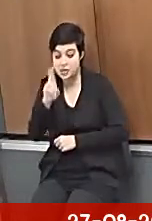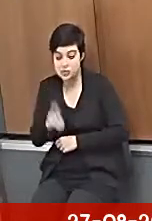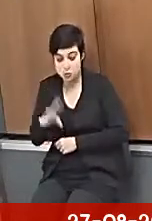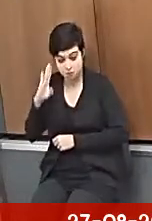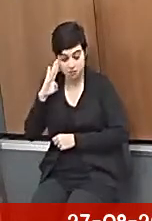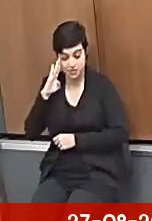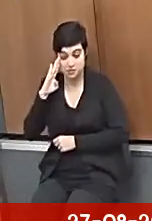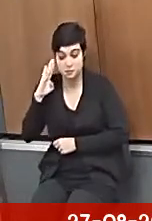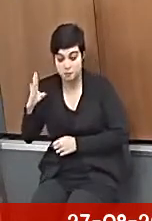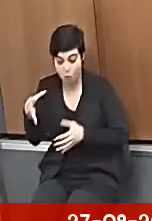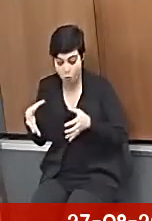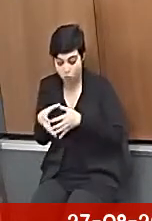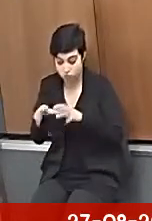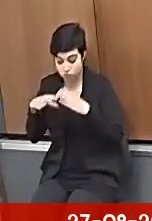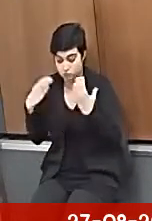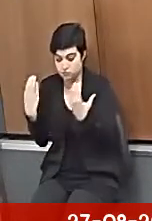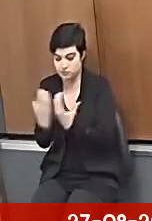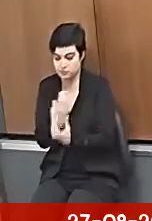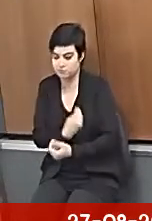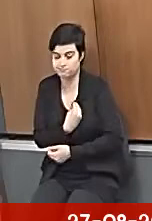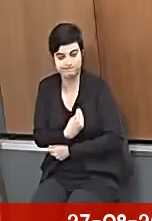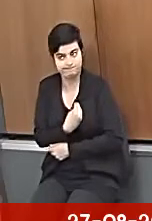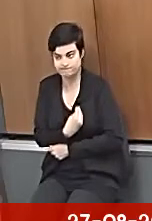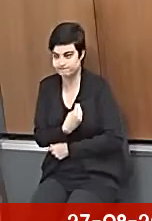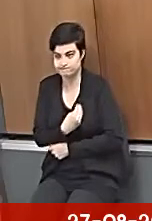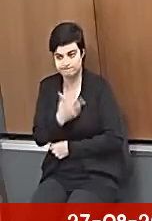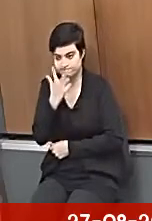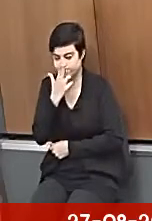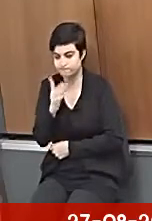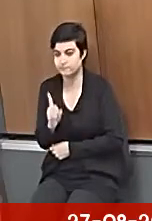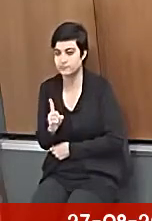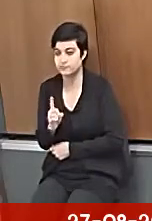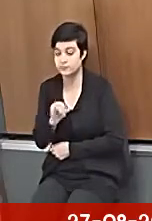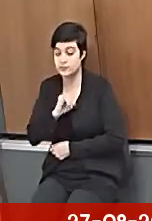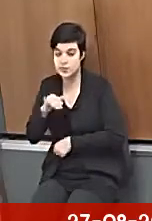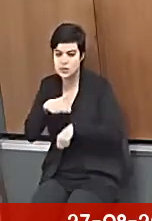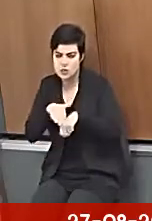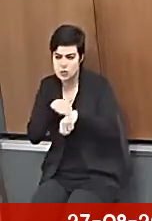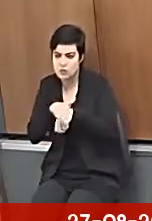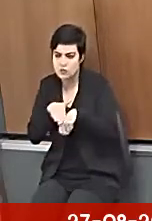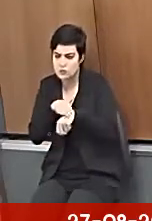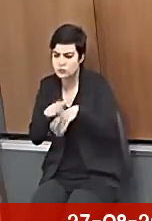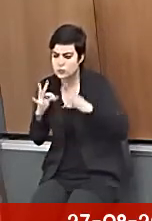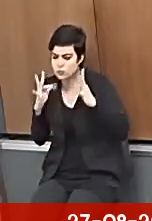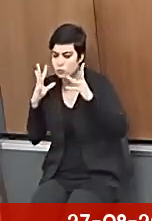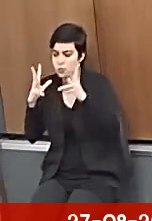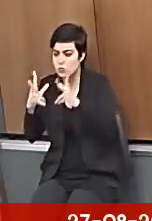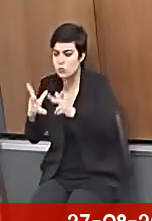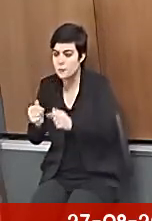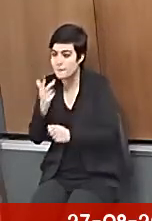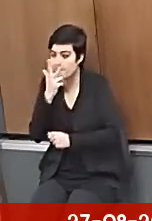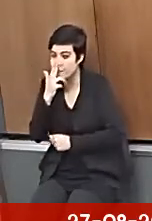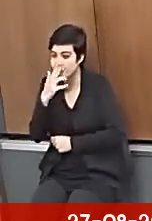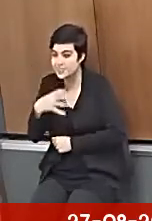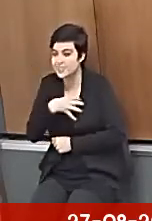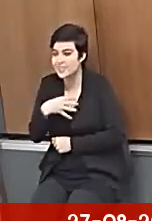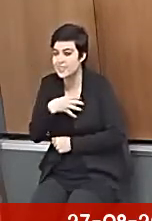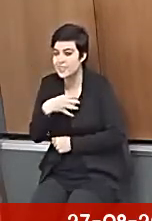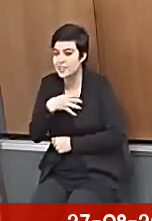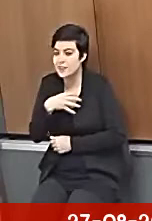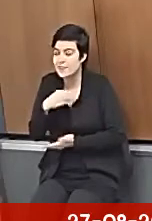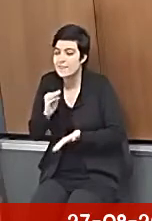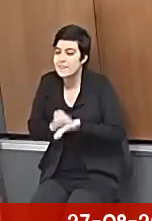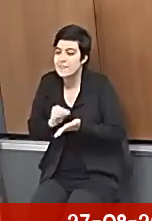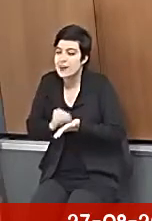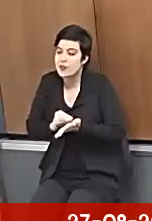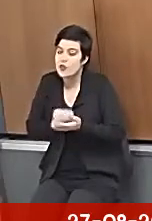existir do estádio assistir se você for conversar com todos os torcedores todos eles sentem falta do mineirão antigo